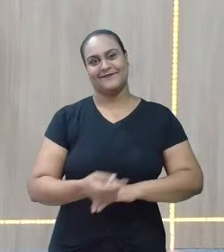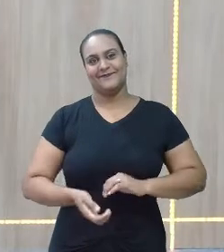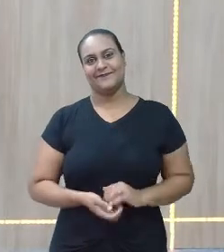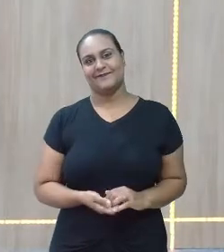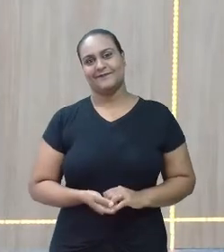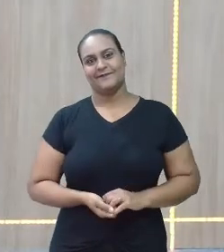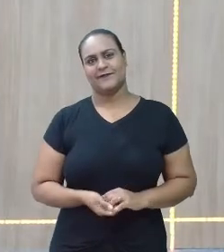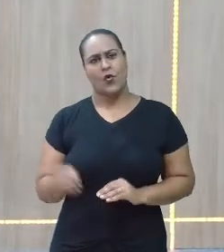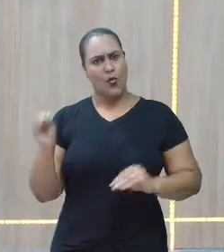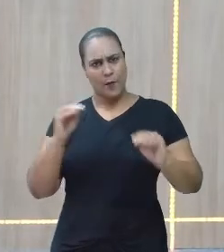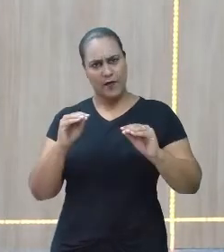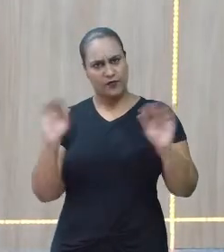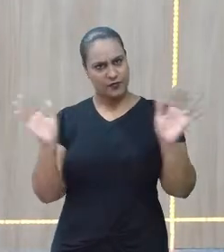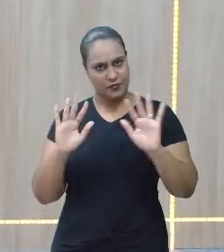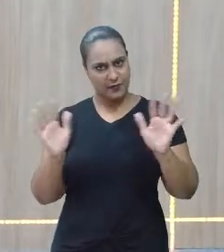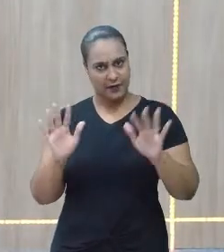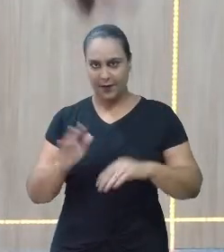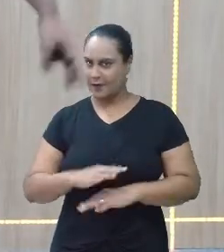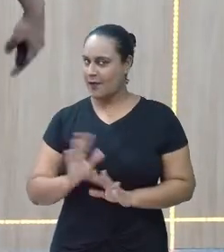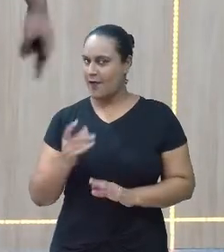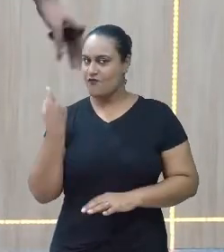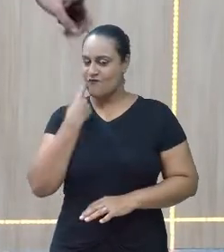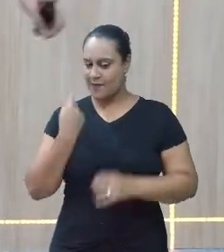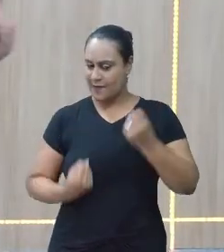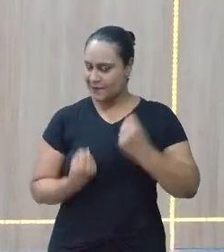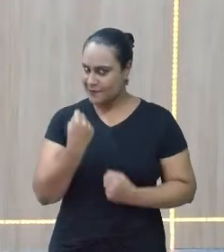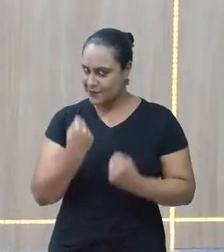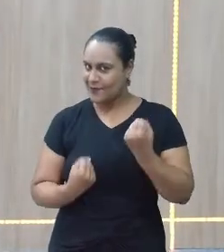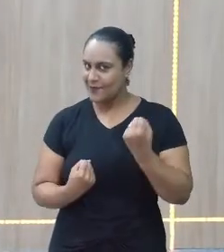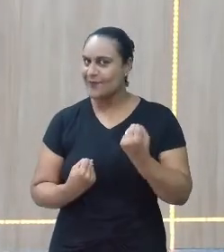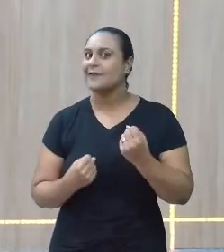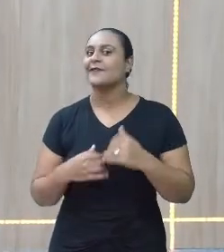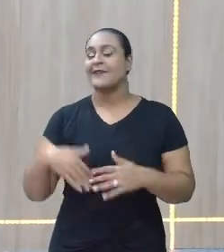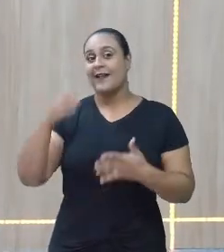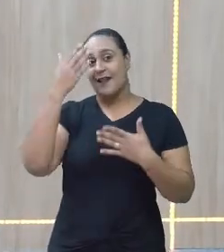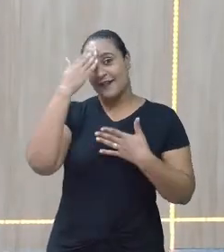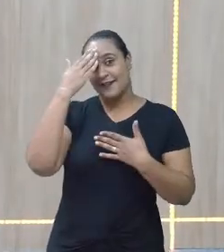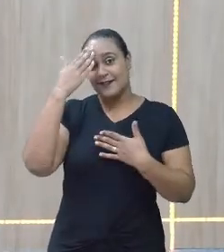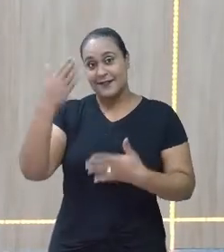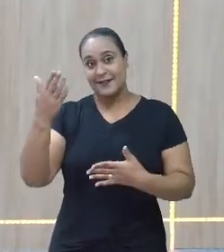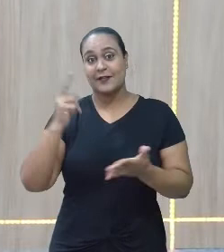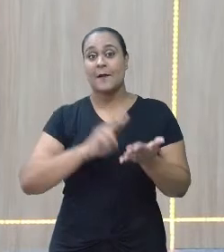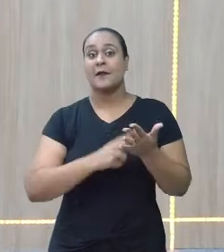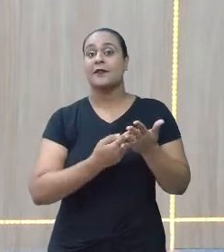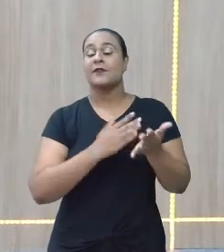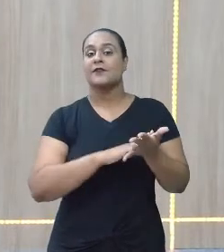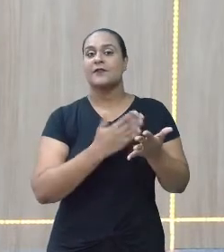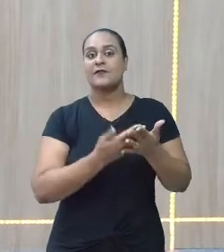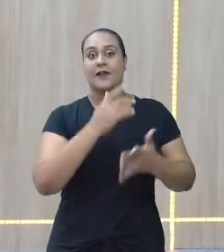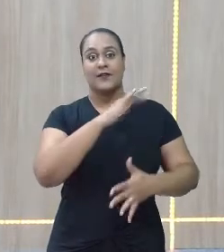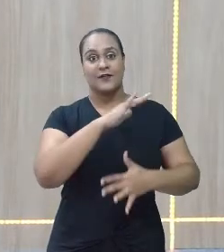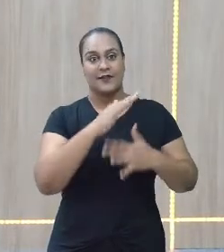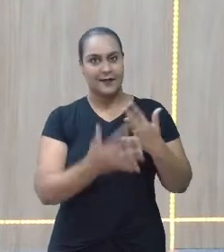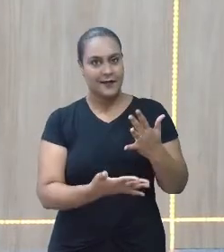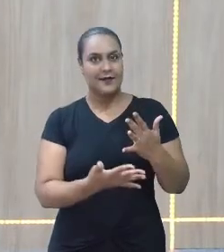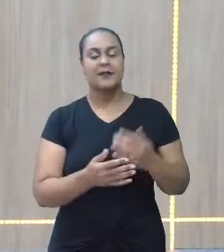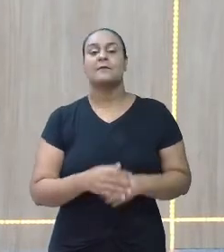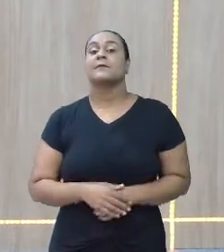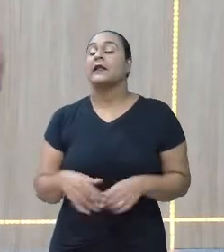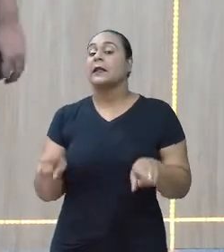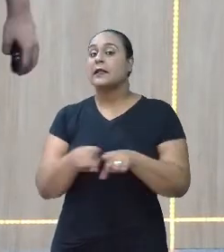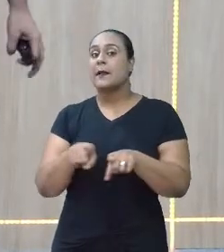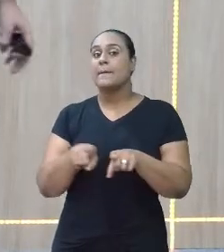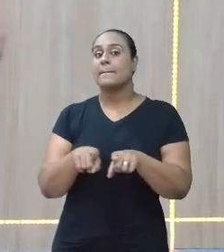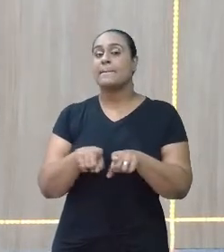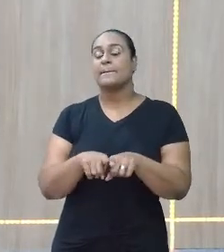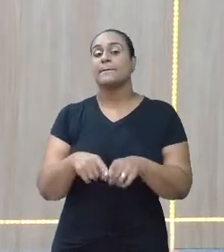Um beijo não de despedida, né? Sextou, gente, sextou. Agradecemos também ao pessoal da Libras, ali, a nossa menininha que está conosco, o pessoal da produção,